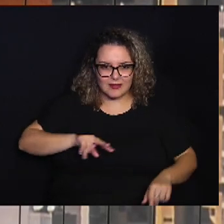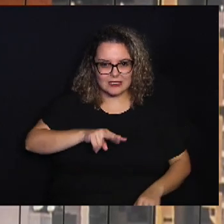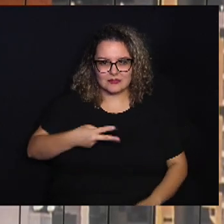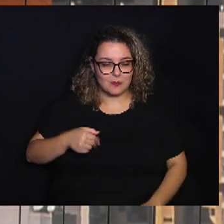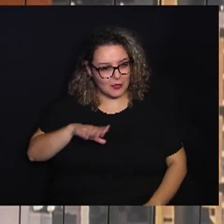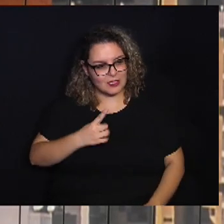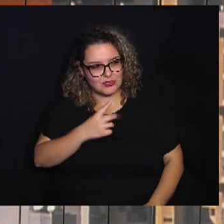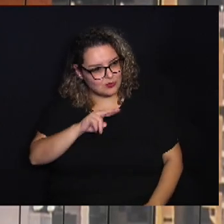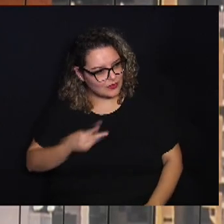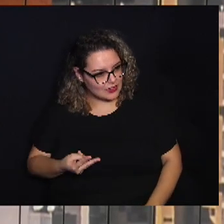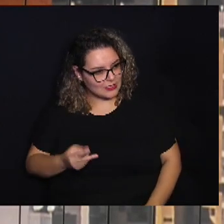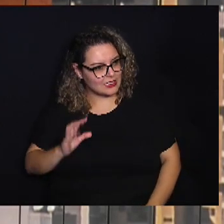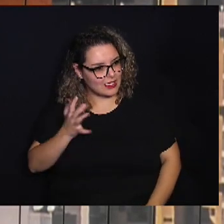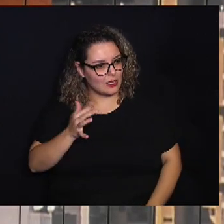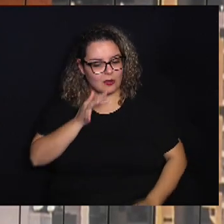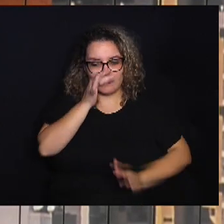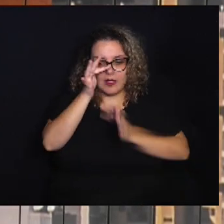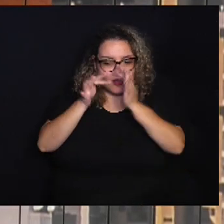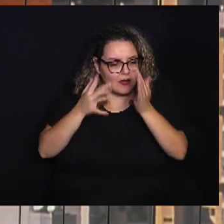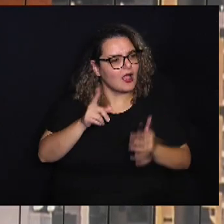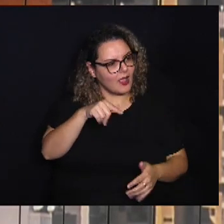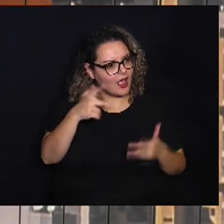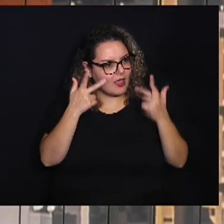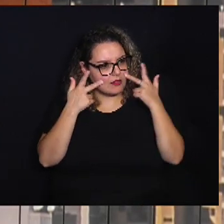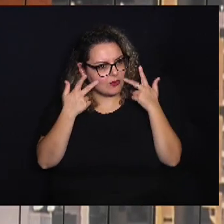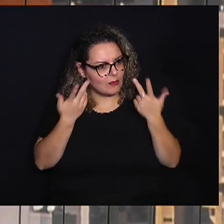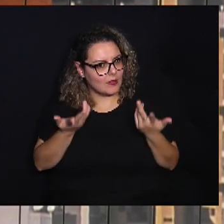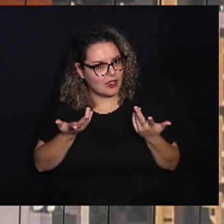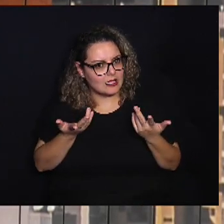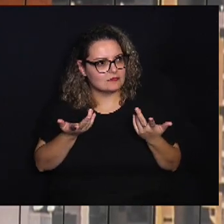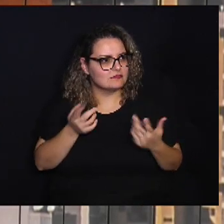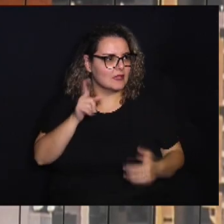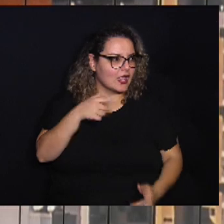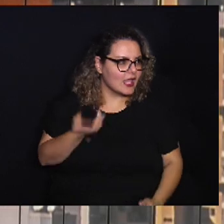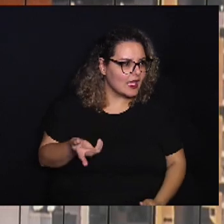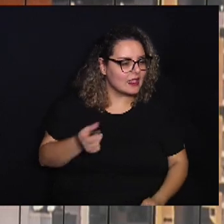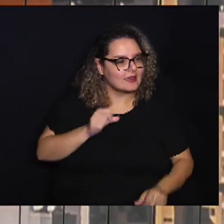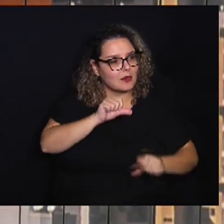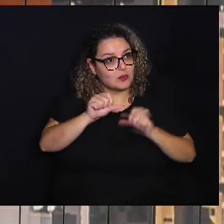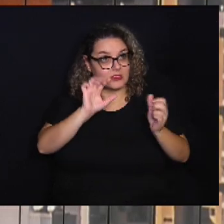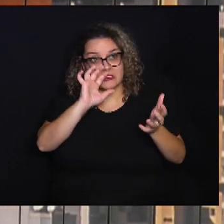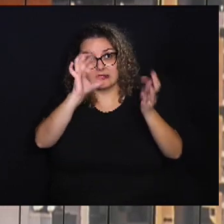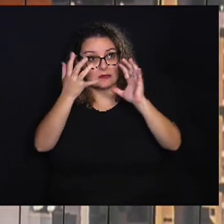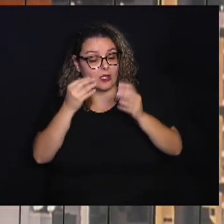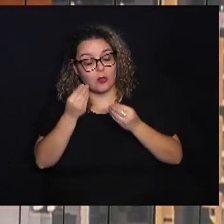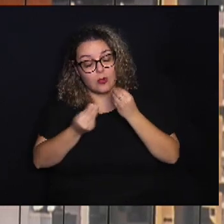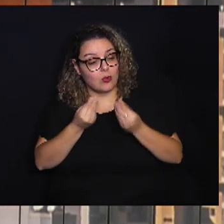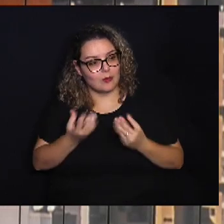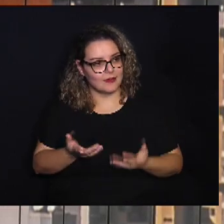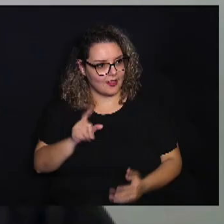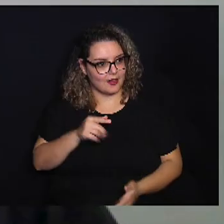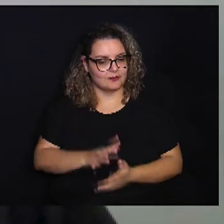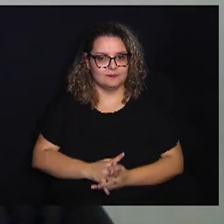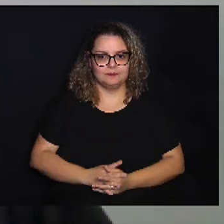vez, acontece essa florada. Isso é normal? Isso é decorrente das mudanças climáticas?